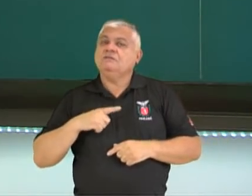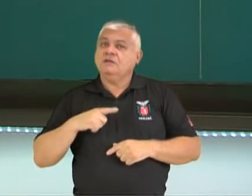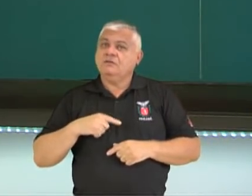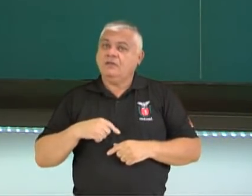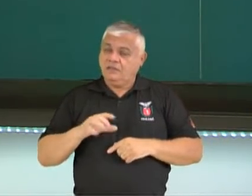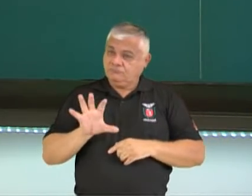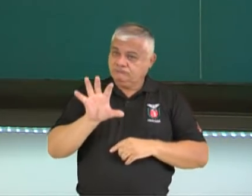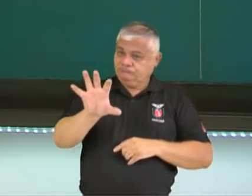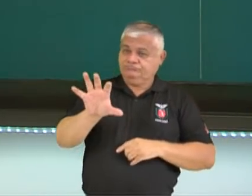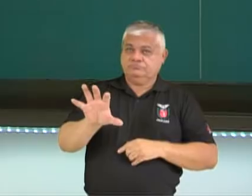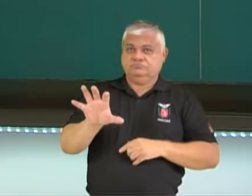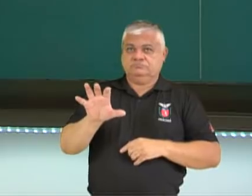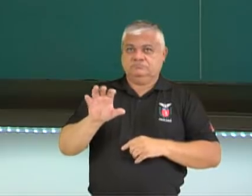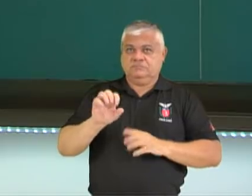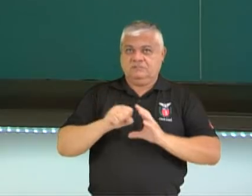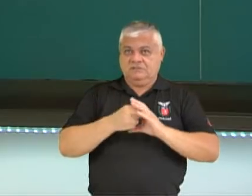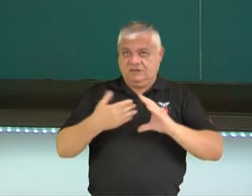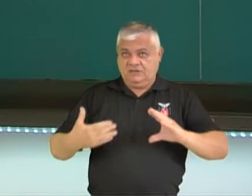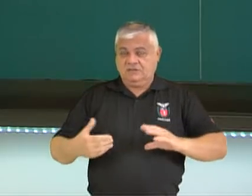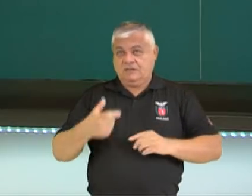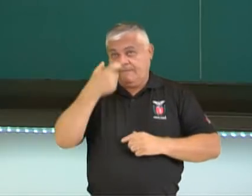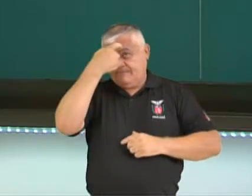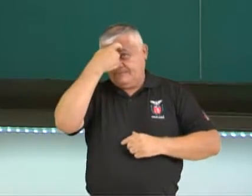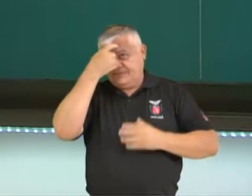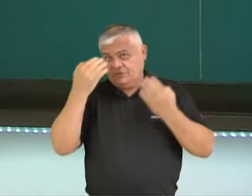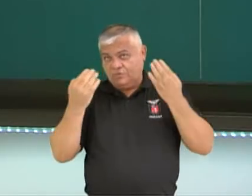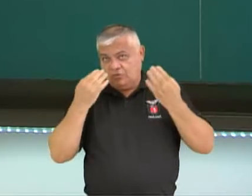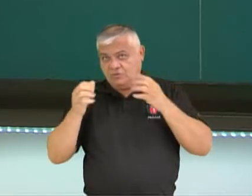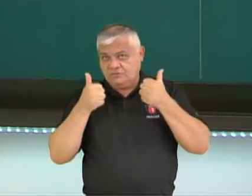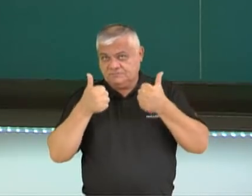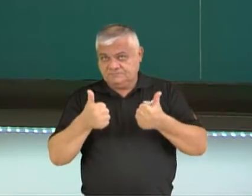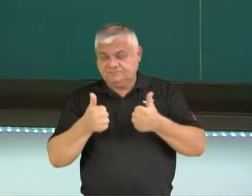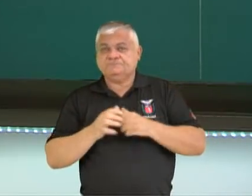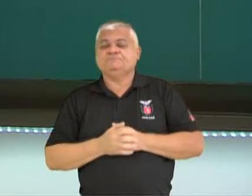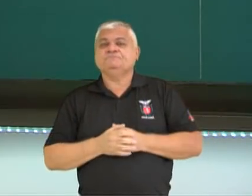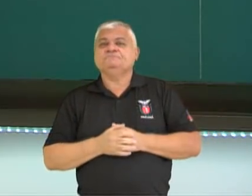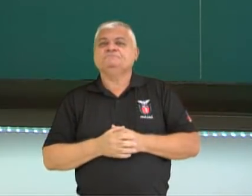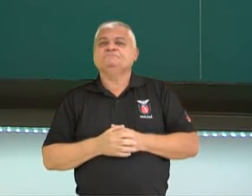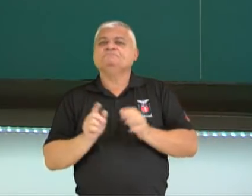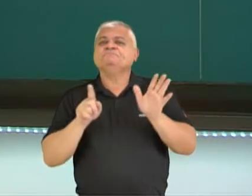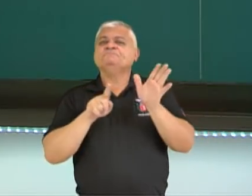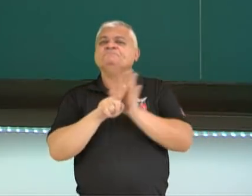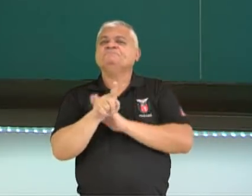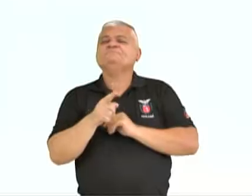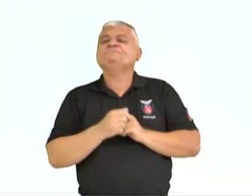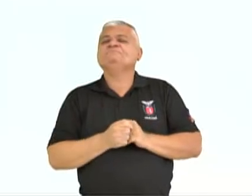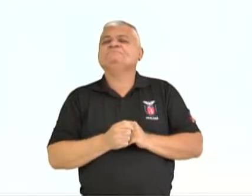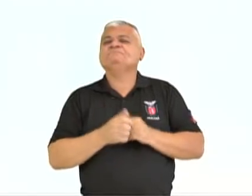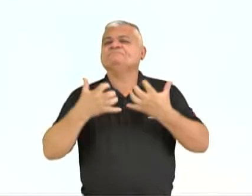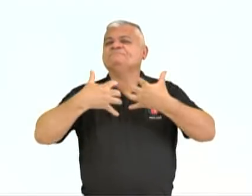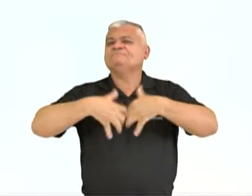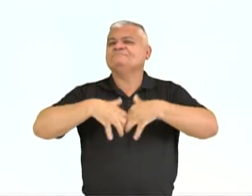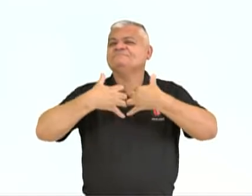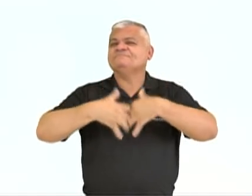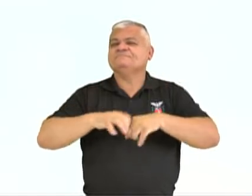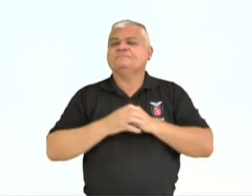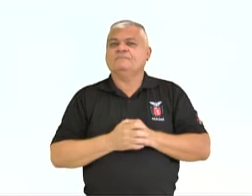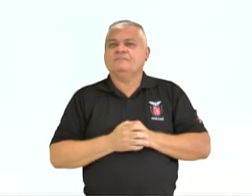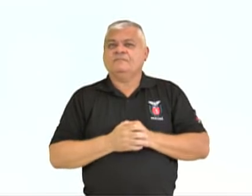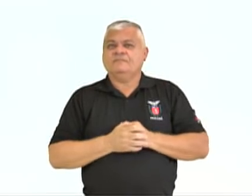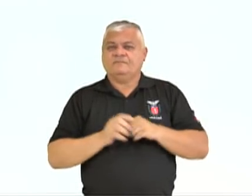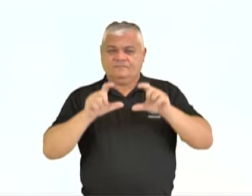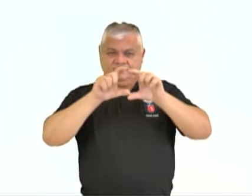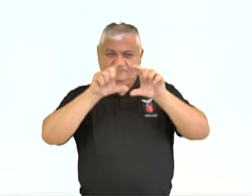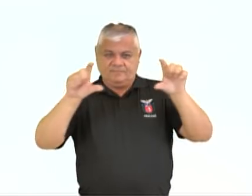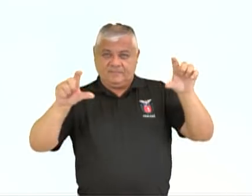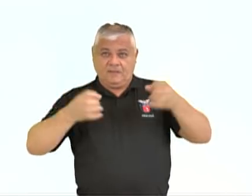jeito psicológico, ok? Vamos lá? E vem agora o primeiro quiz para você. Na estrofe do poema, um